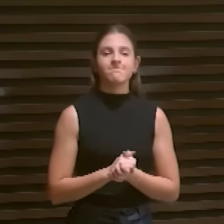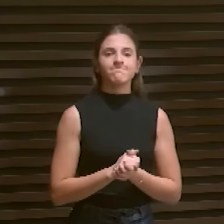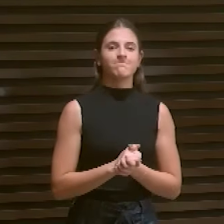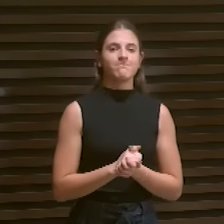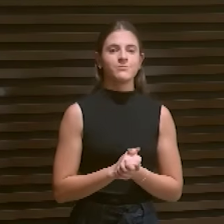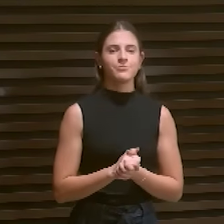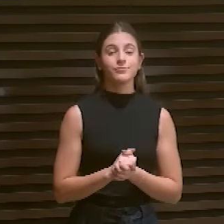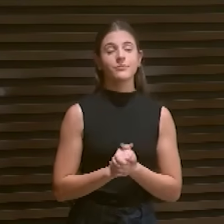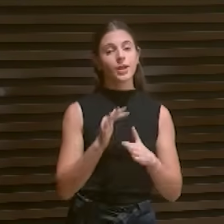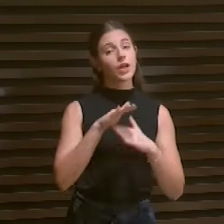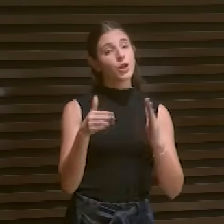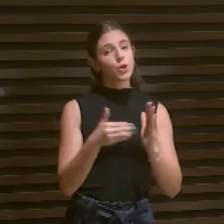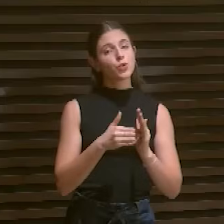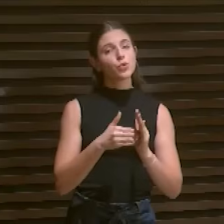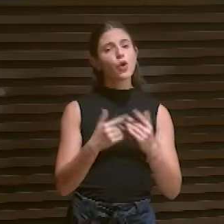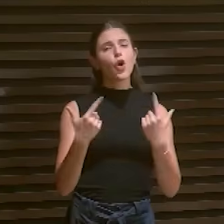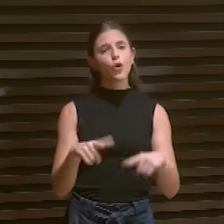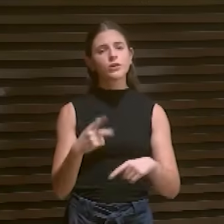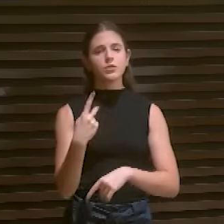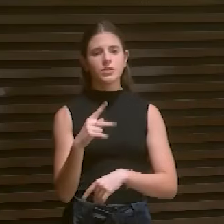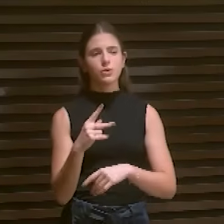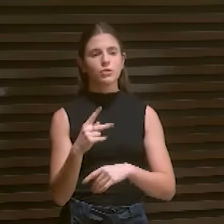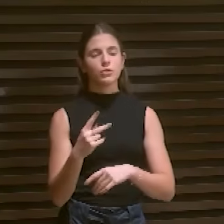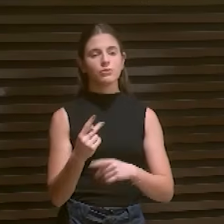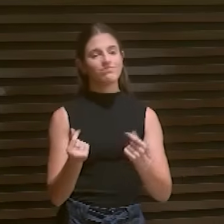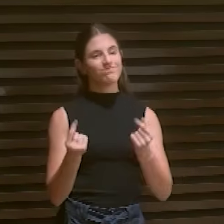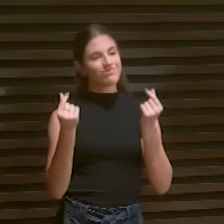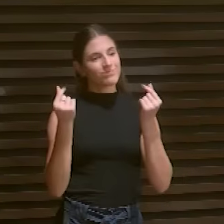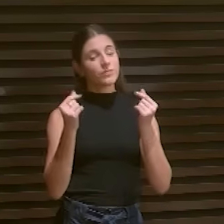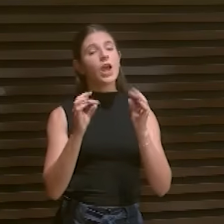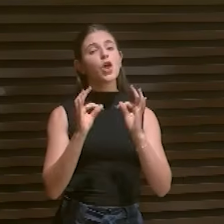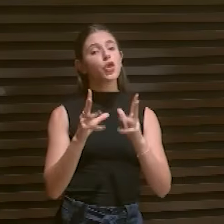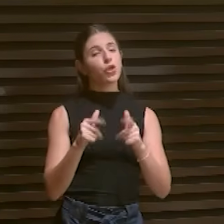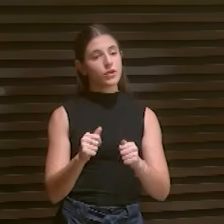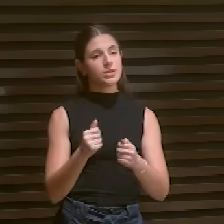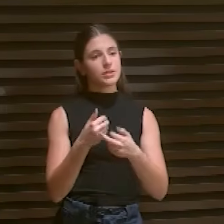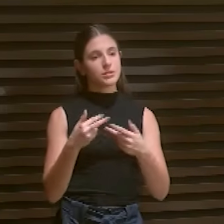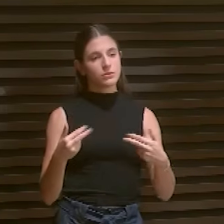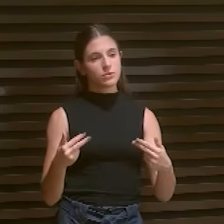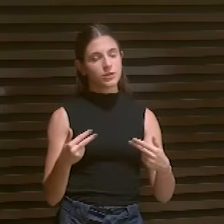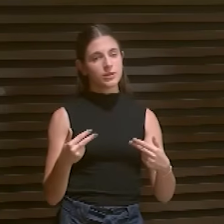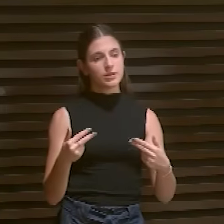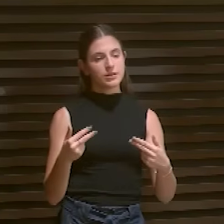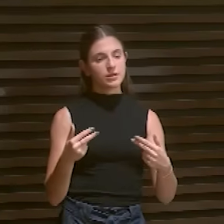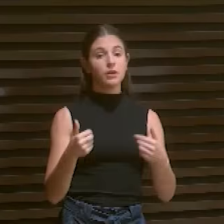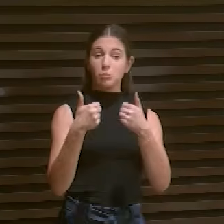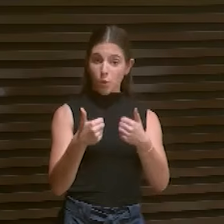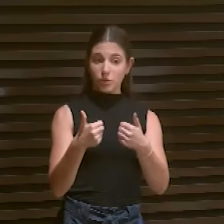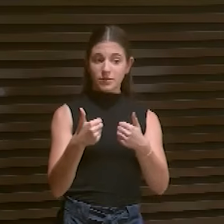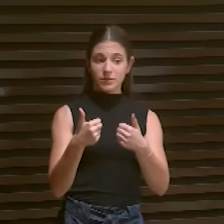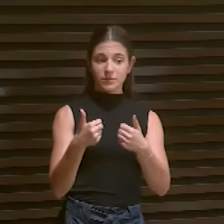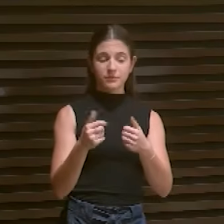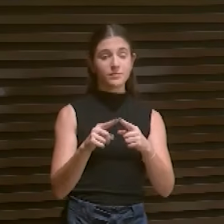Tudo isso. Onde é que está o teu tesouro? Todas essas coisas são legítimas, mas são secundárias. Na vida